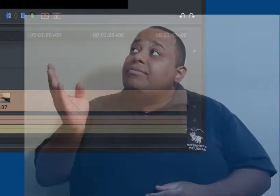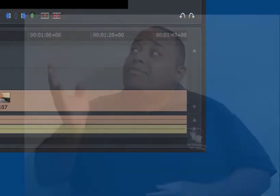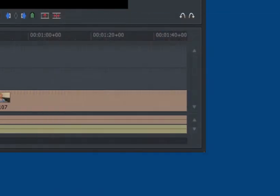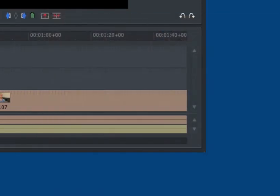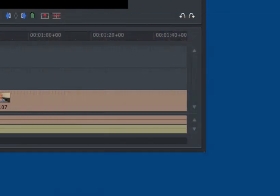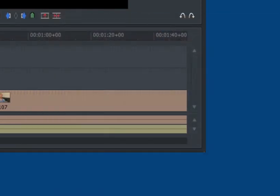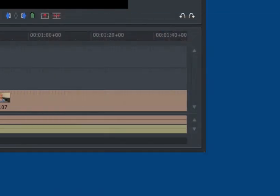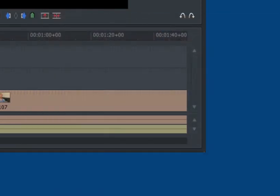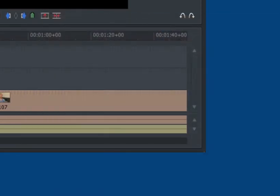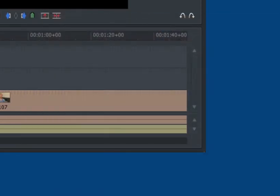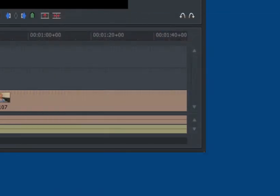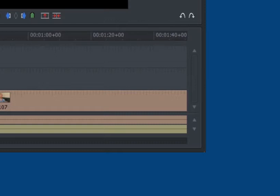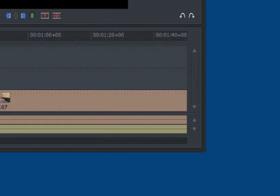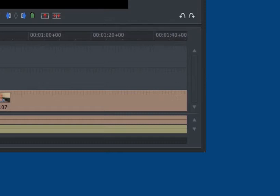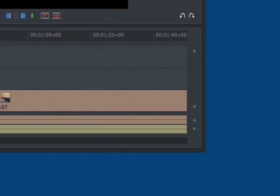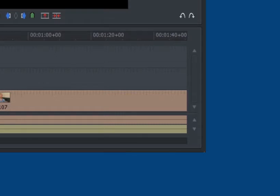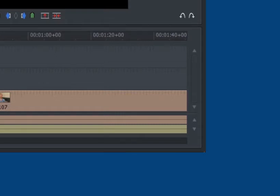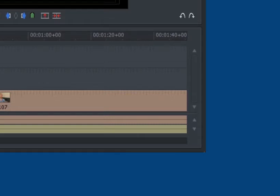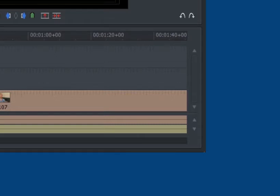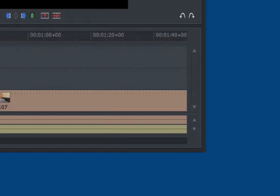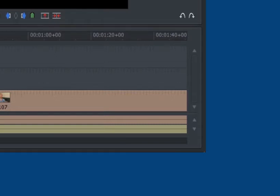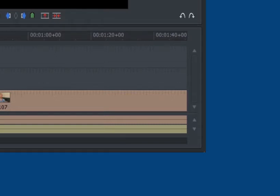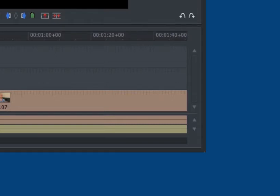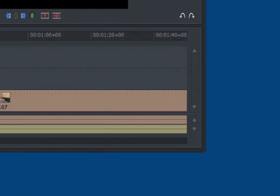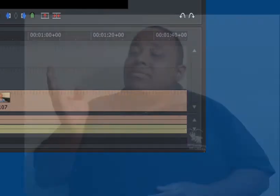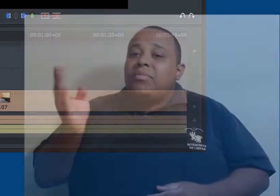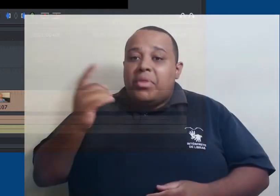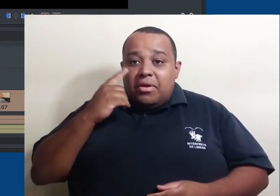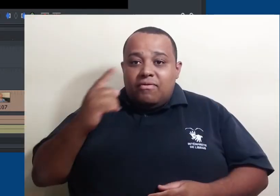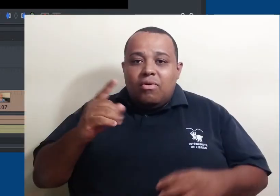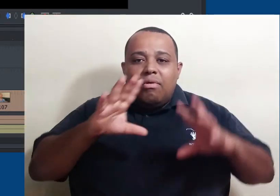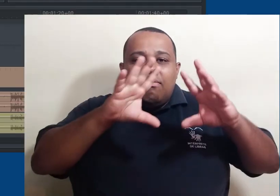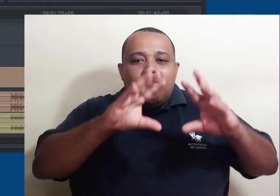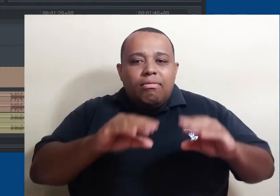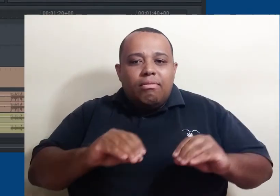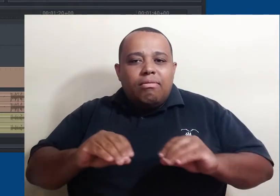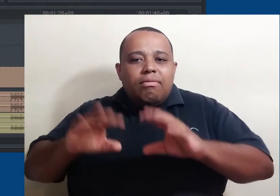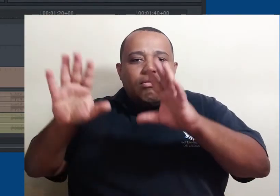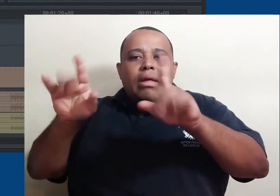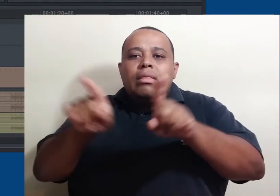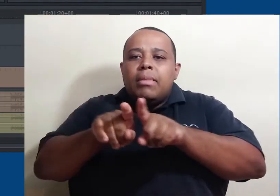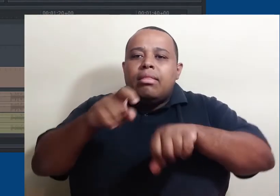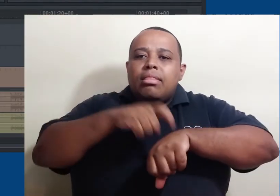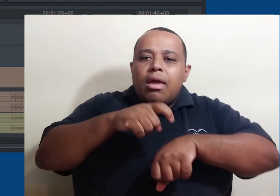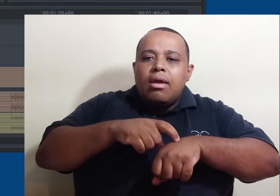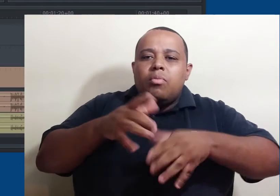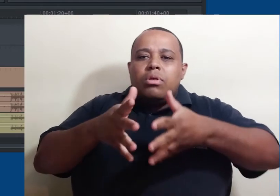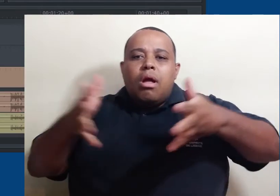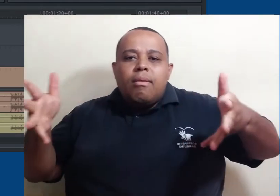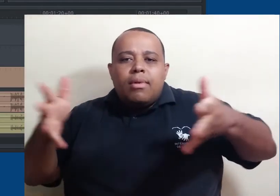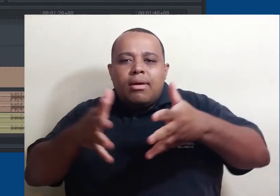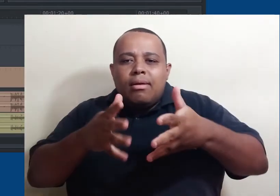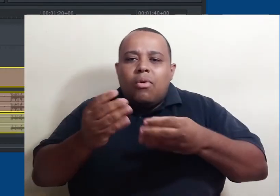in ali no próprio efeito que você colocou. Tá grande demais, né? A gente pode voltar aqui em Edit, trazer isso aqui bem para